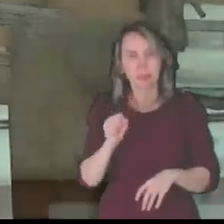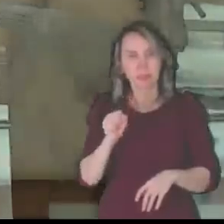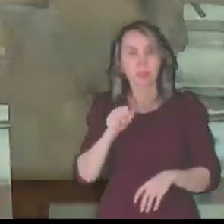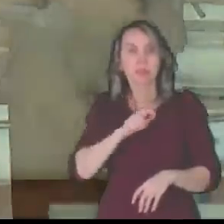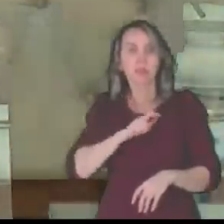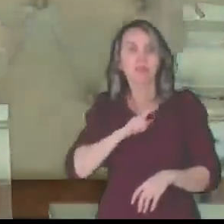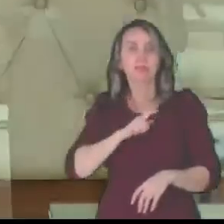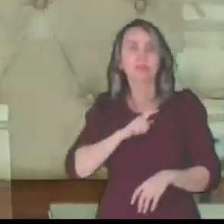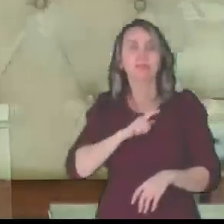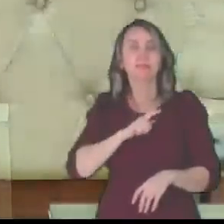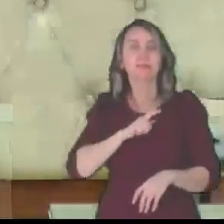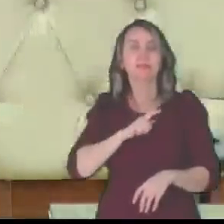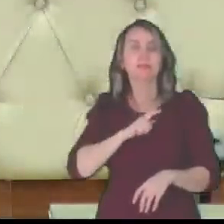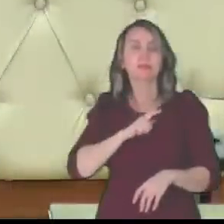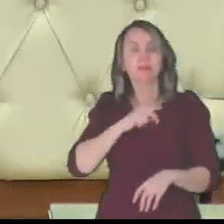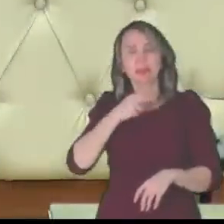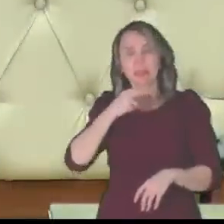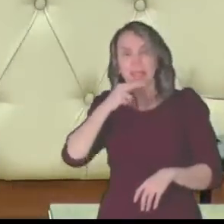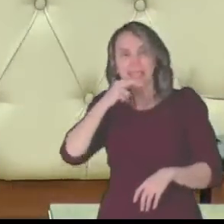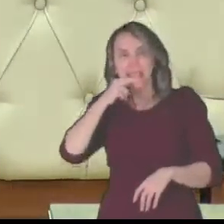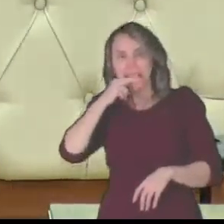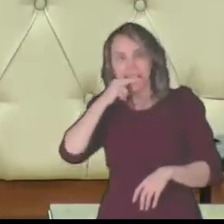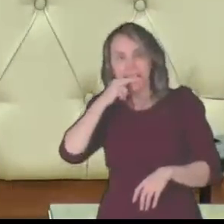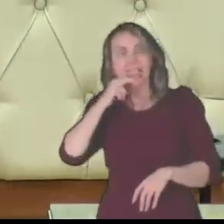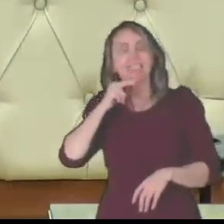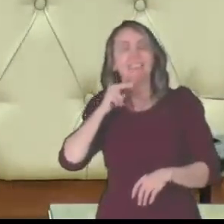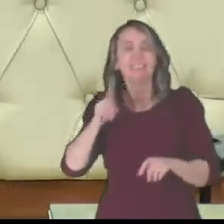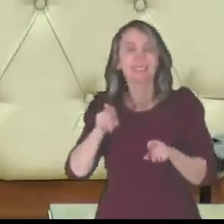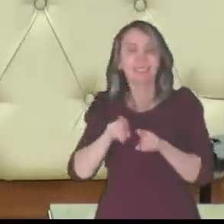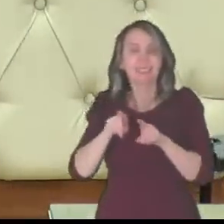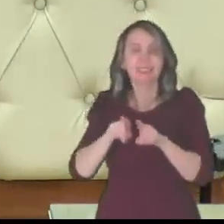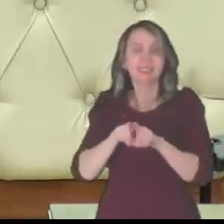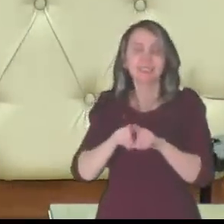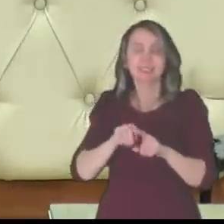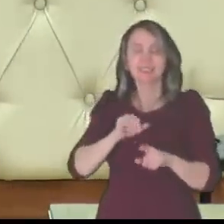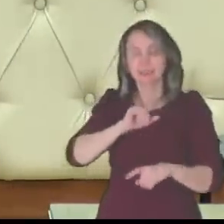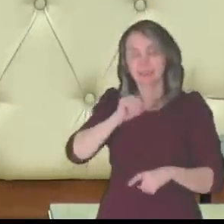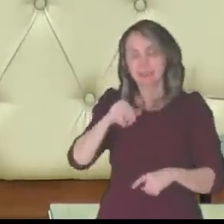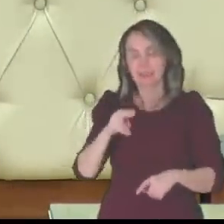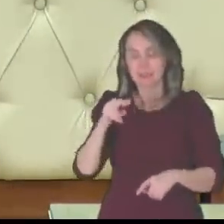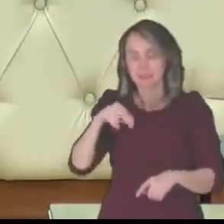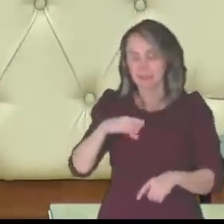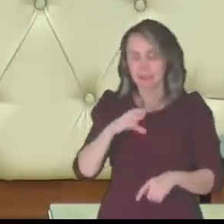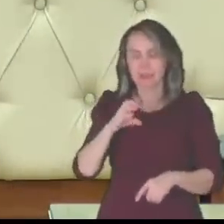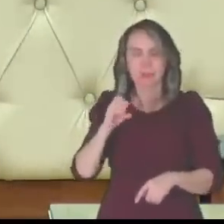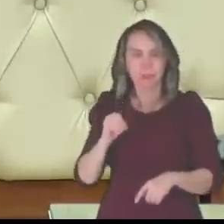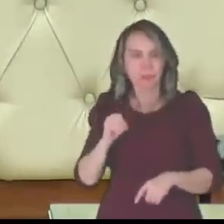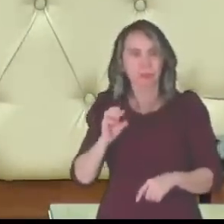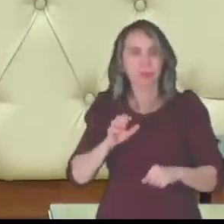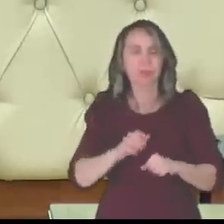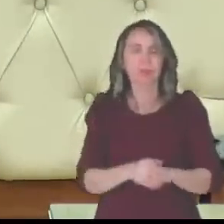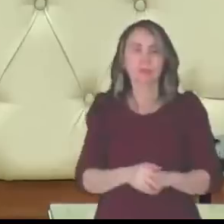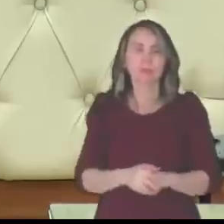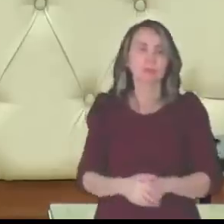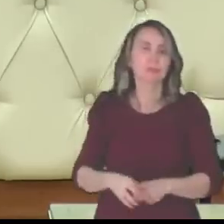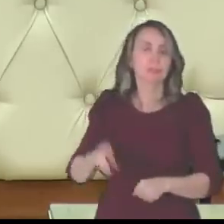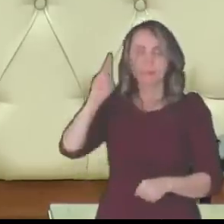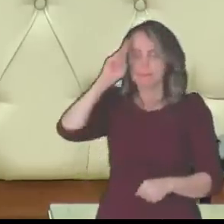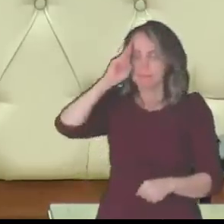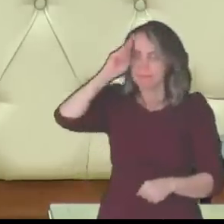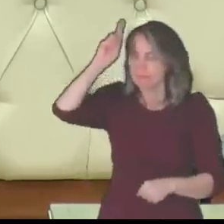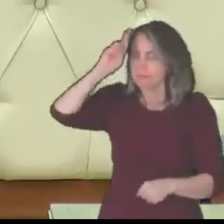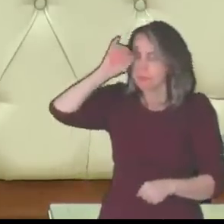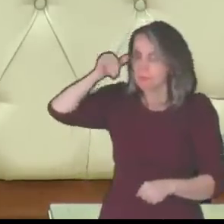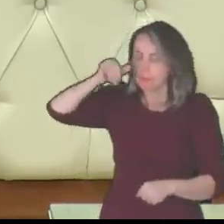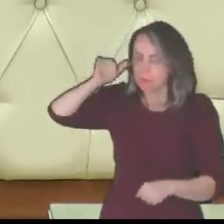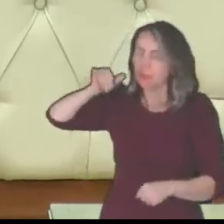versículo vai dar para orar quanto tempo a terra seca se transformará em Tanque Jeová manda benção manda